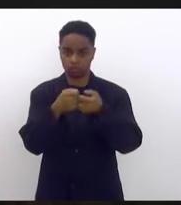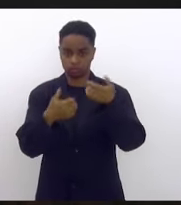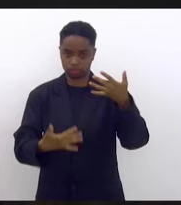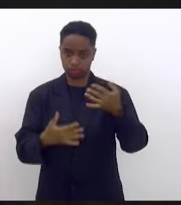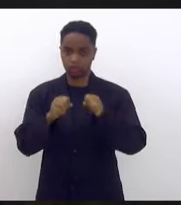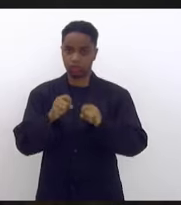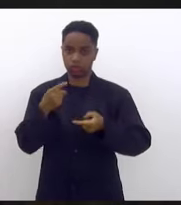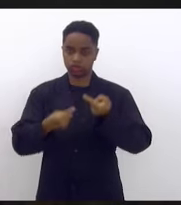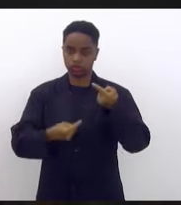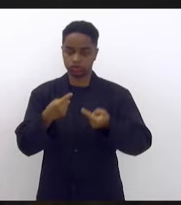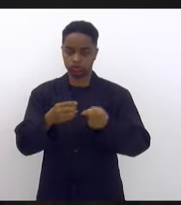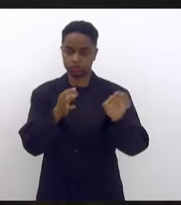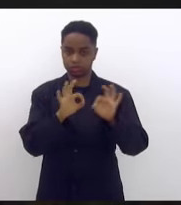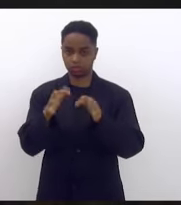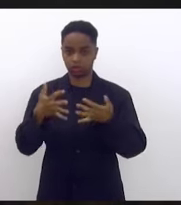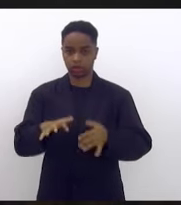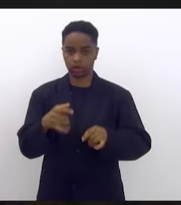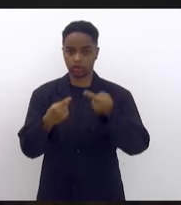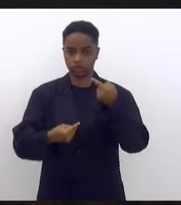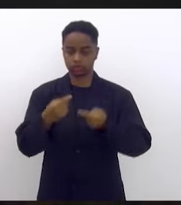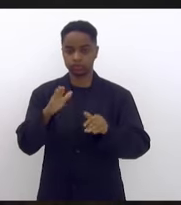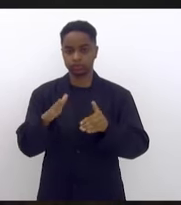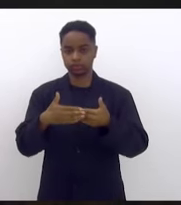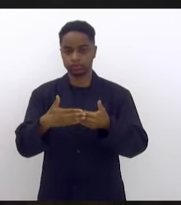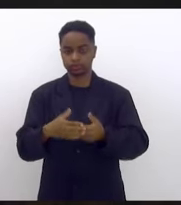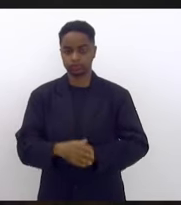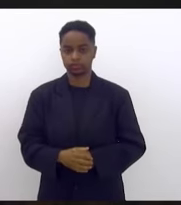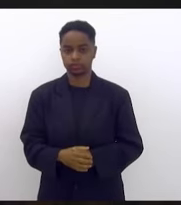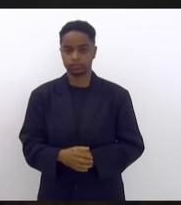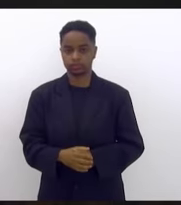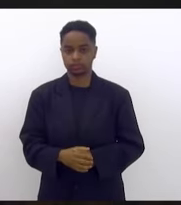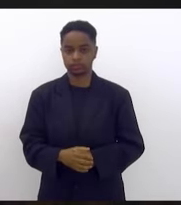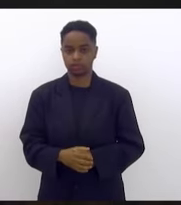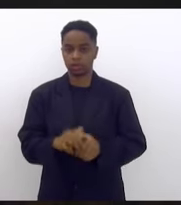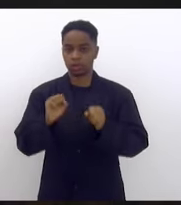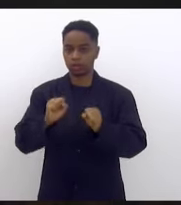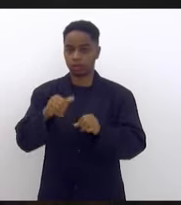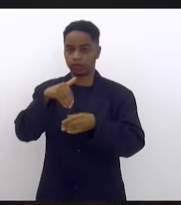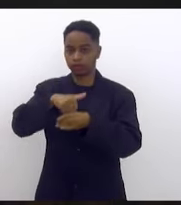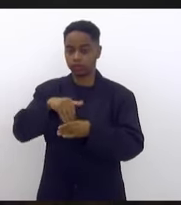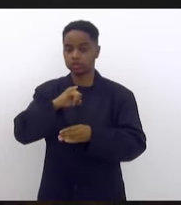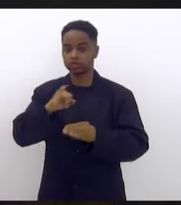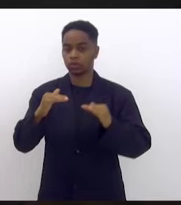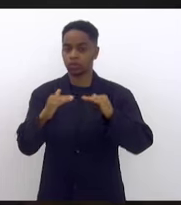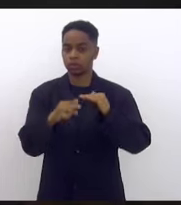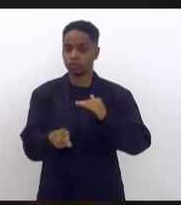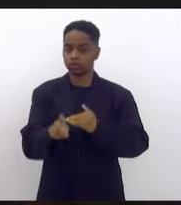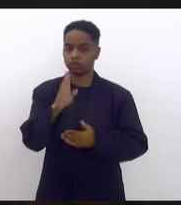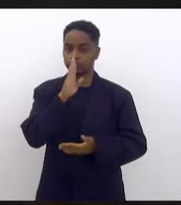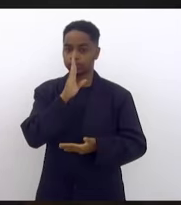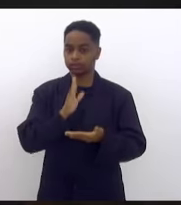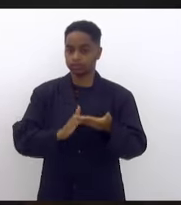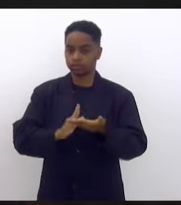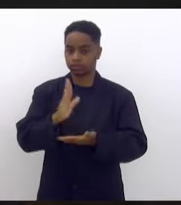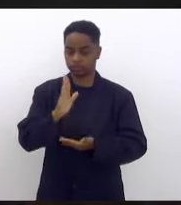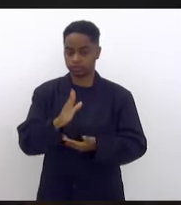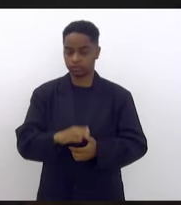Em discussão, não havendo quem queira discutir, encerrada a discussão. Em votação, senhores que aprovam, permaneçam como